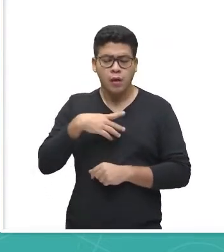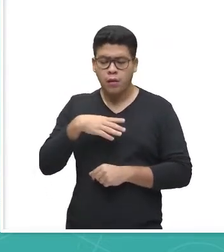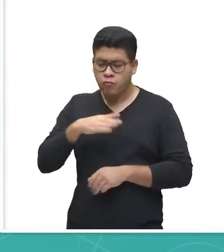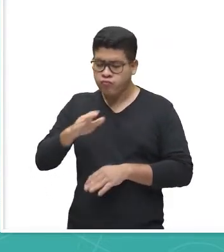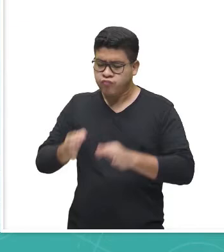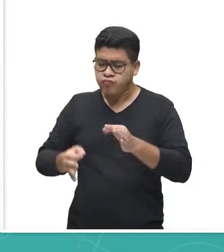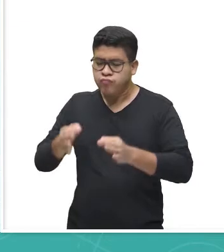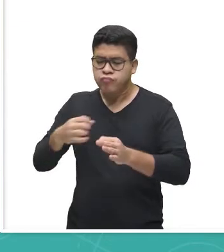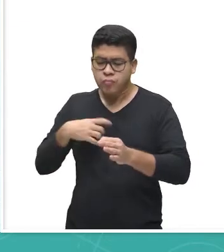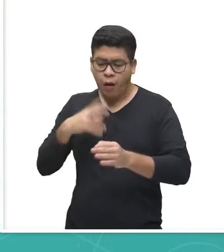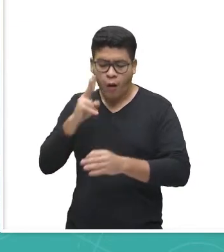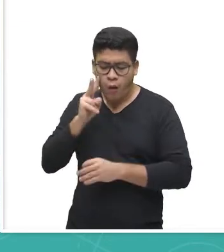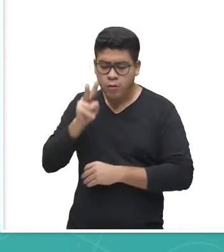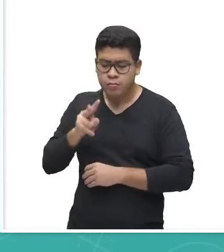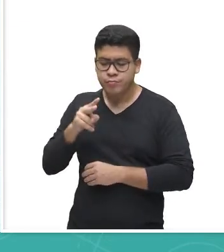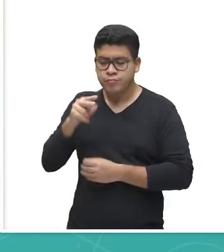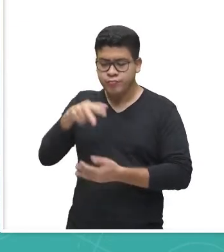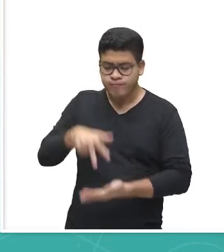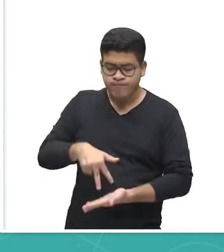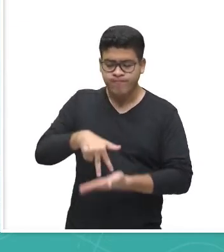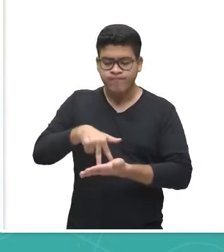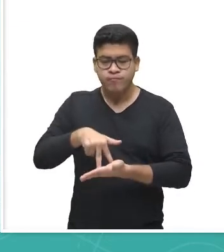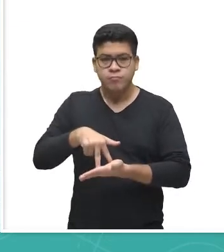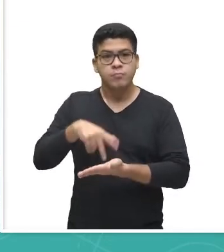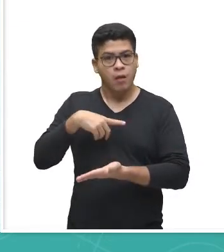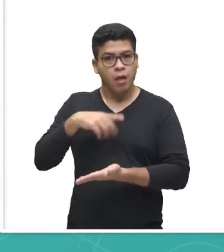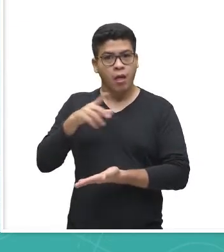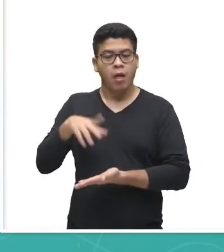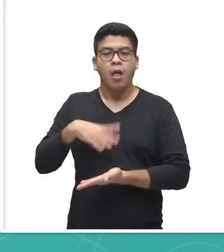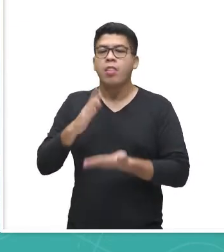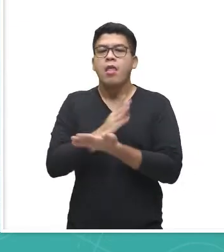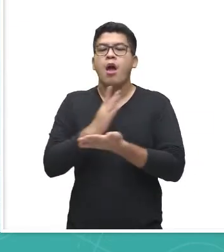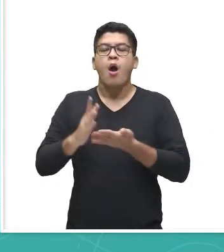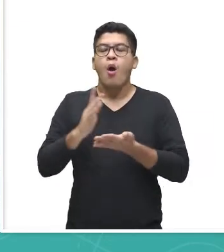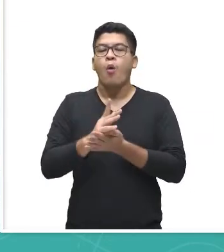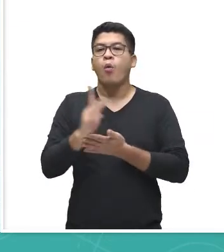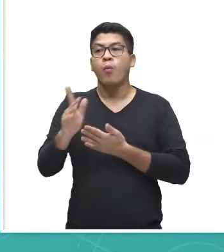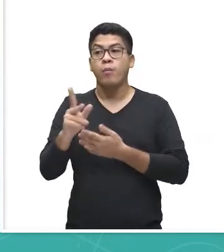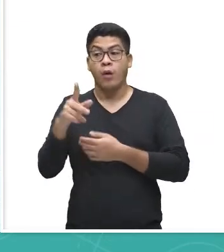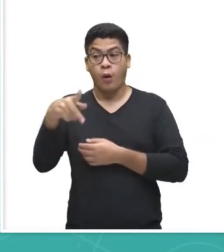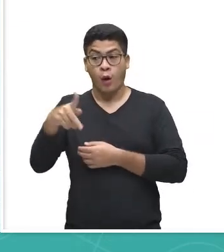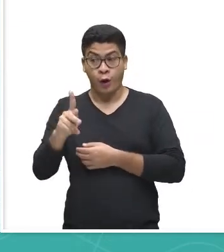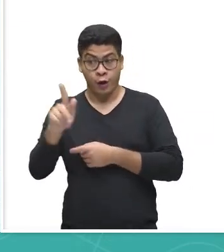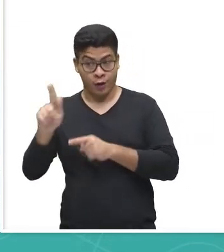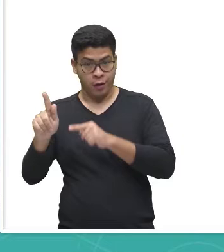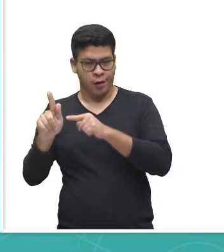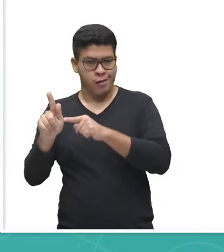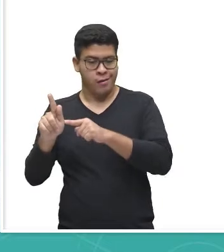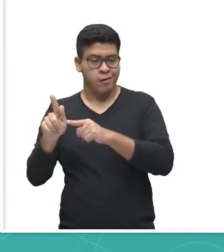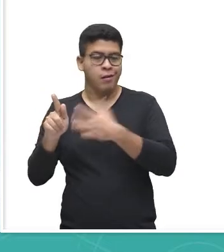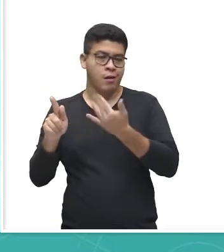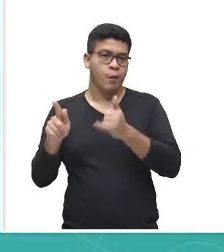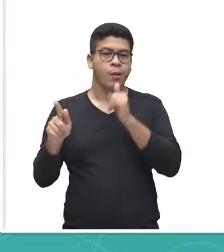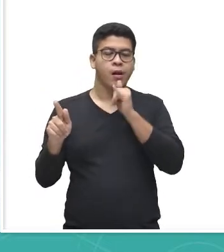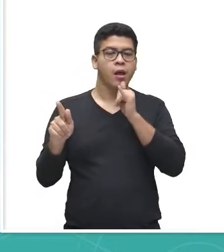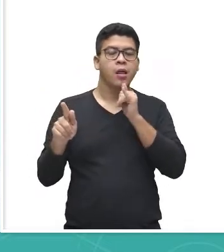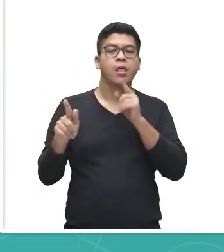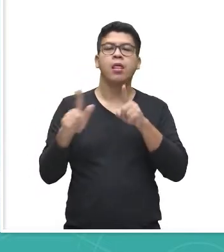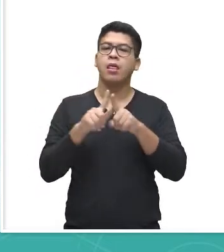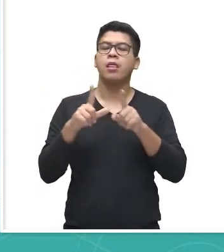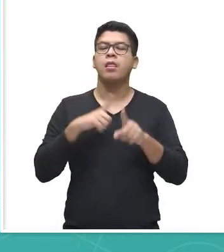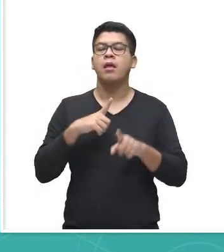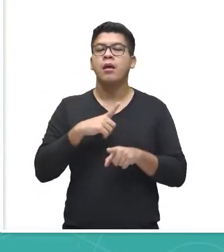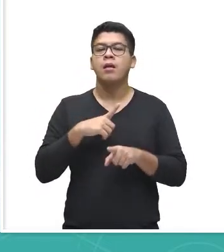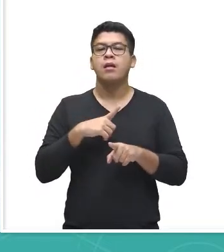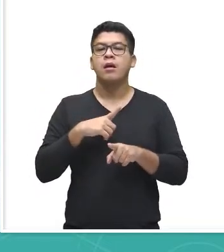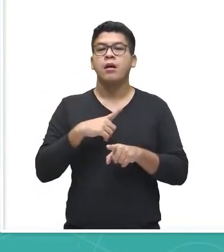quantidade de matéria de um corpo. Né? Existem algumas unidades de medida, por exemplo, como o quilo, né, 90 quilos, no caso que a gente visualizou aí.